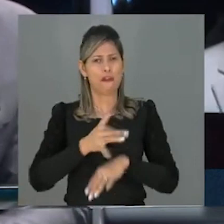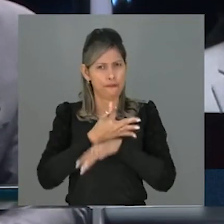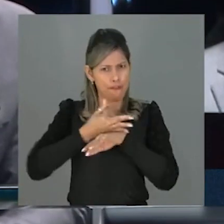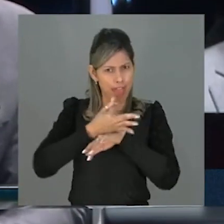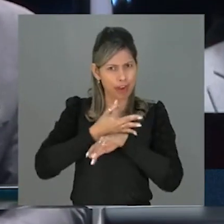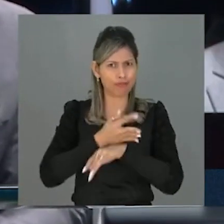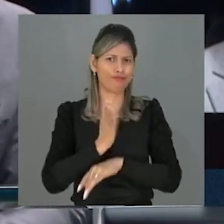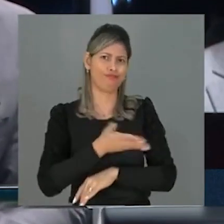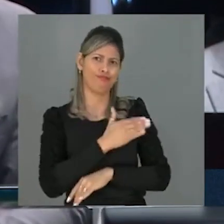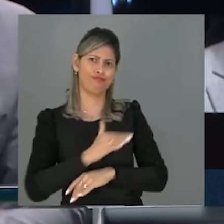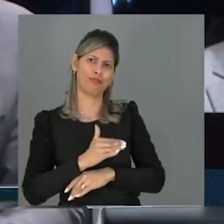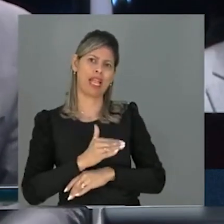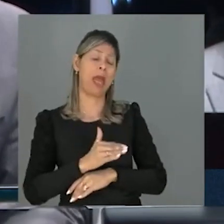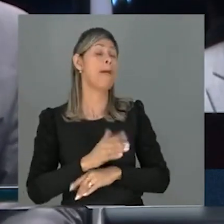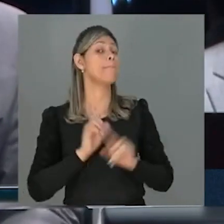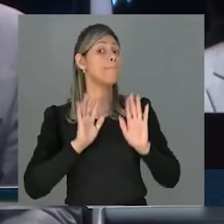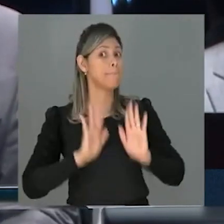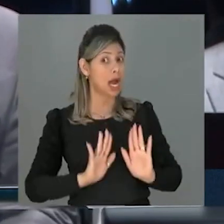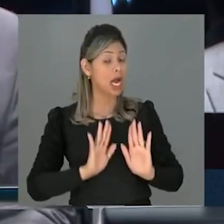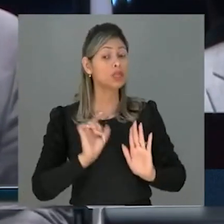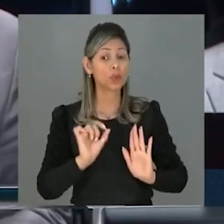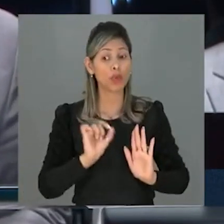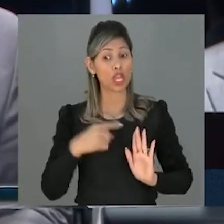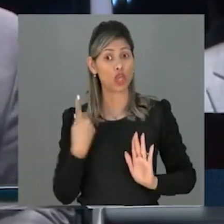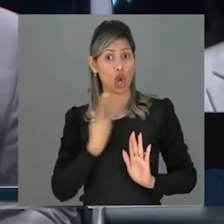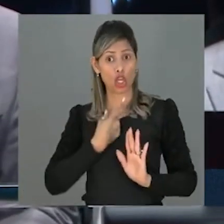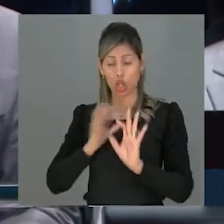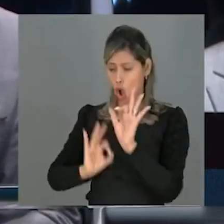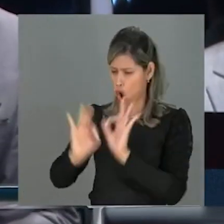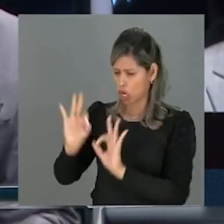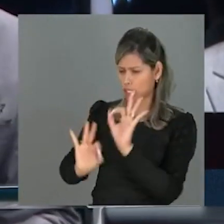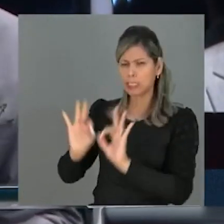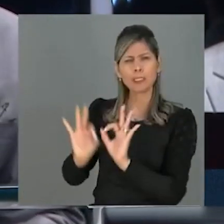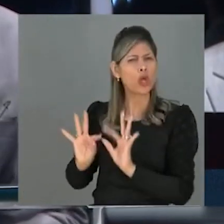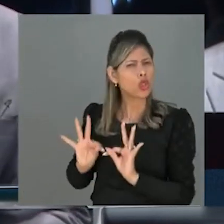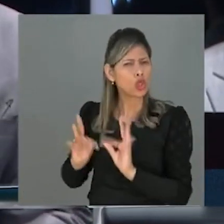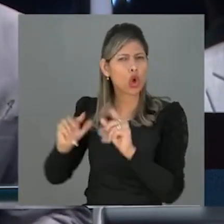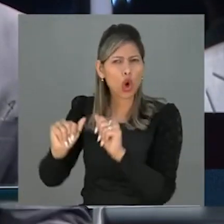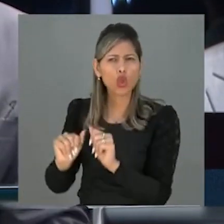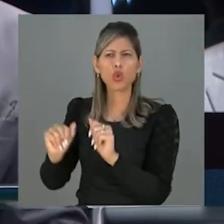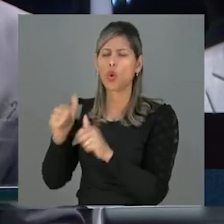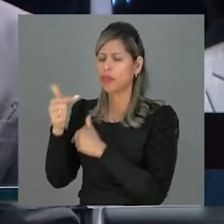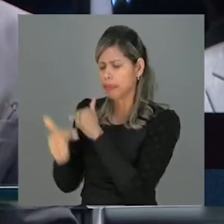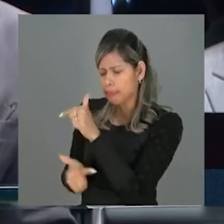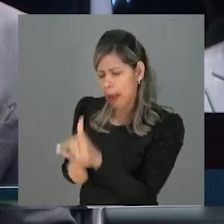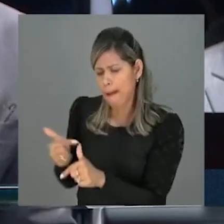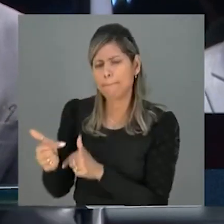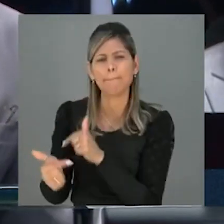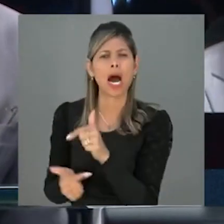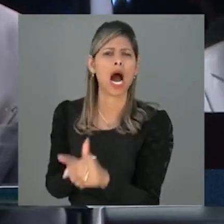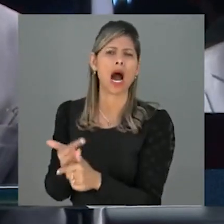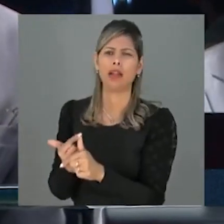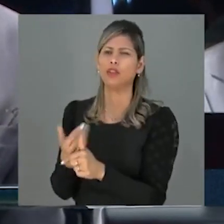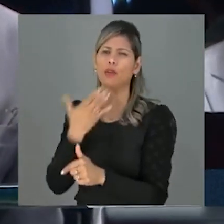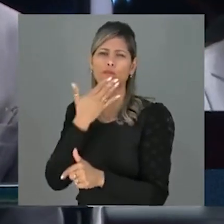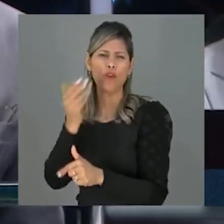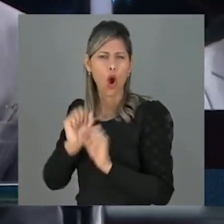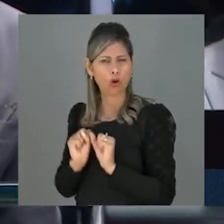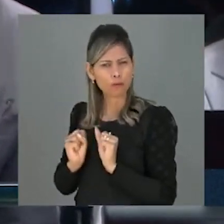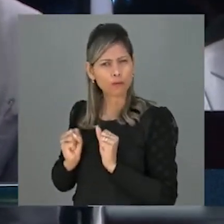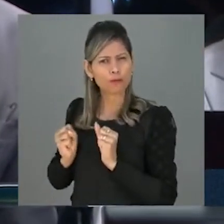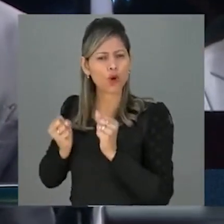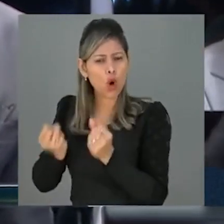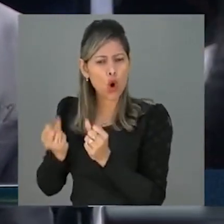geral, coordenou um trabalho de excelência para recuperar as instalações e restabelecer